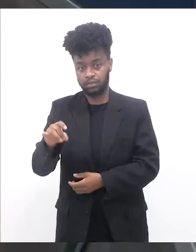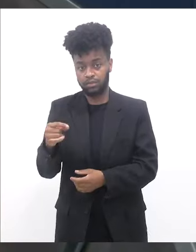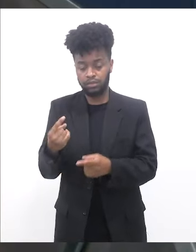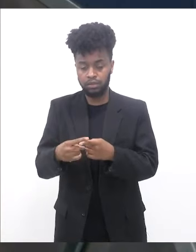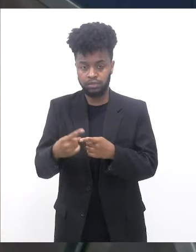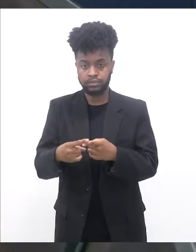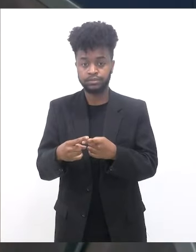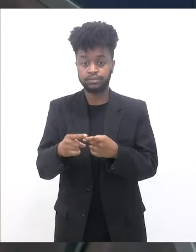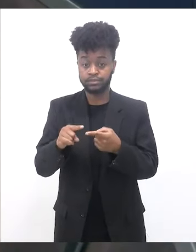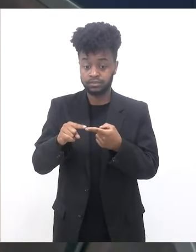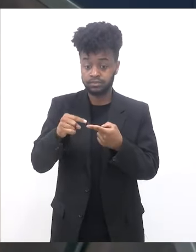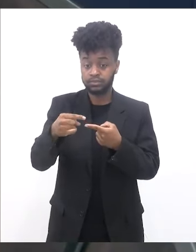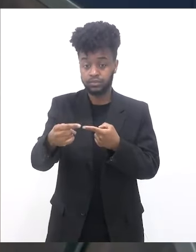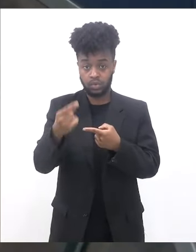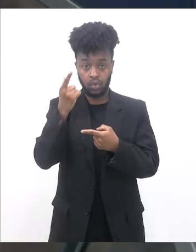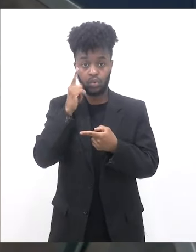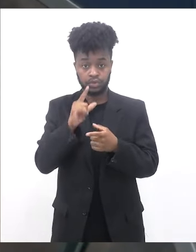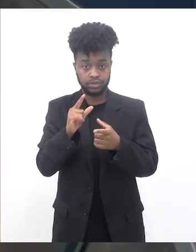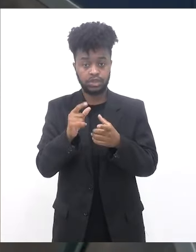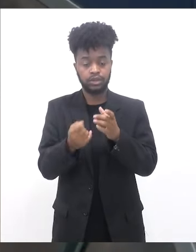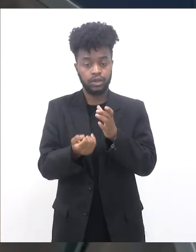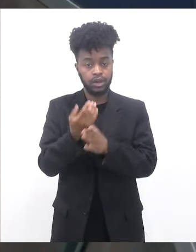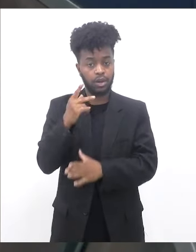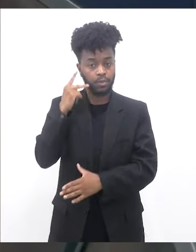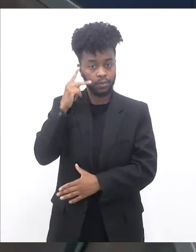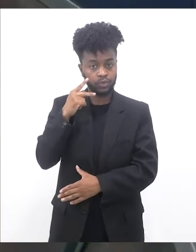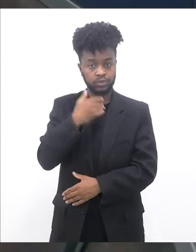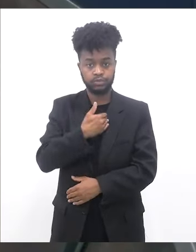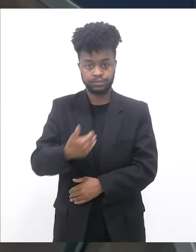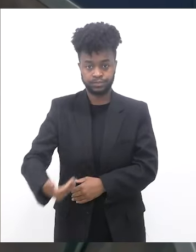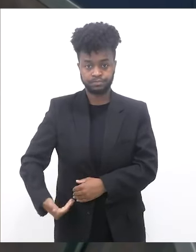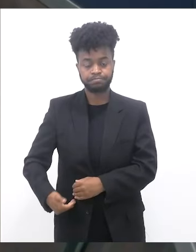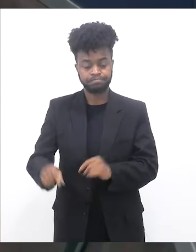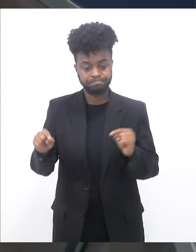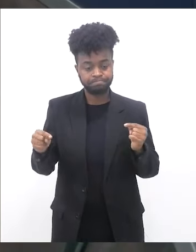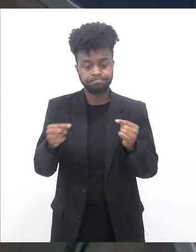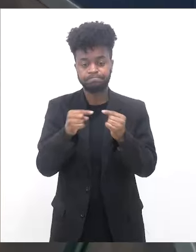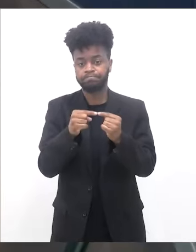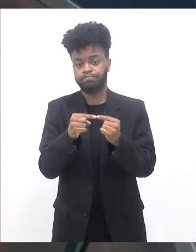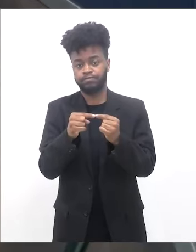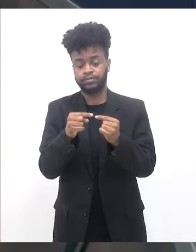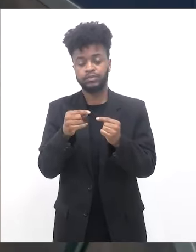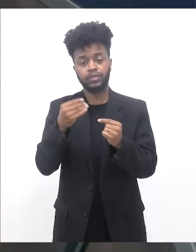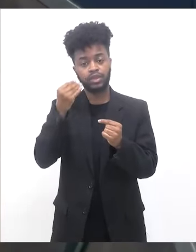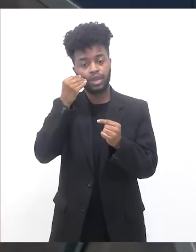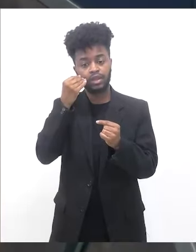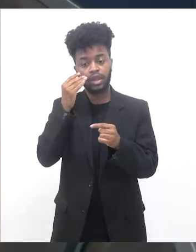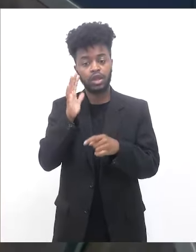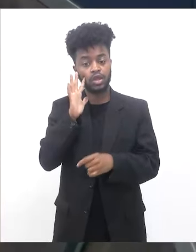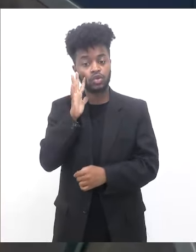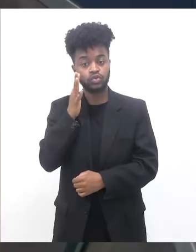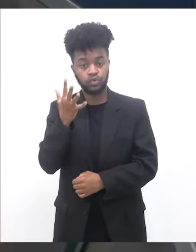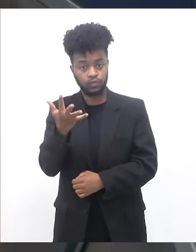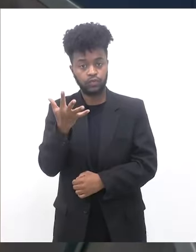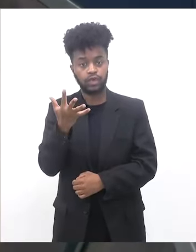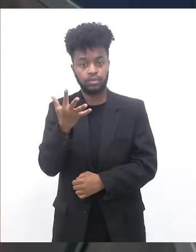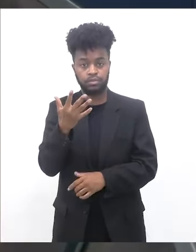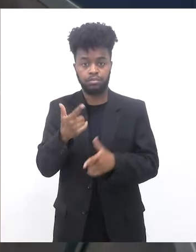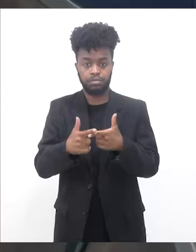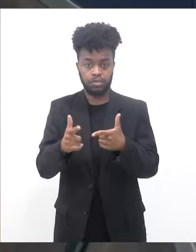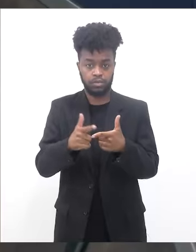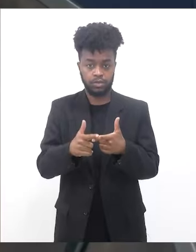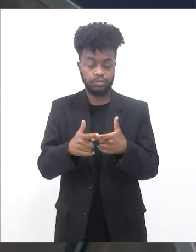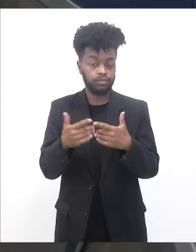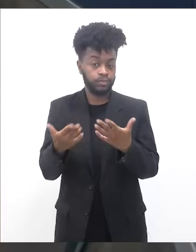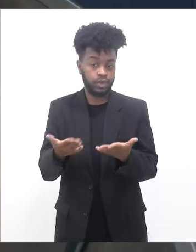ele possa implementar as políticas públicas necessárias para buscar as